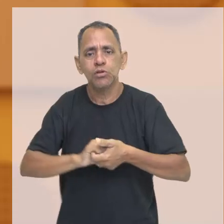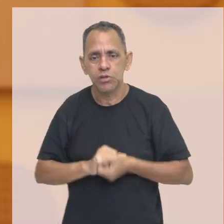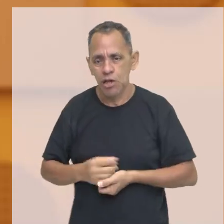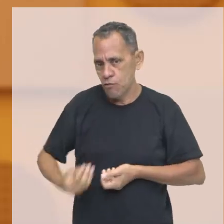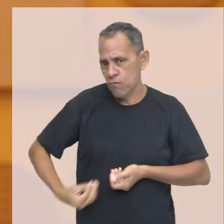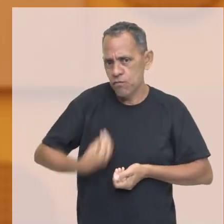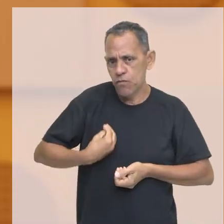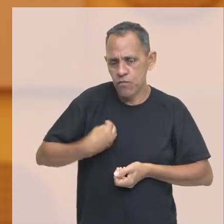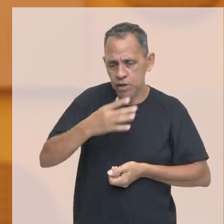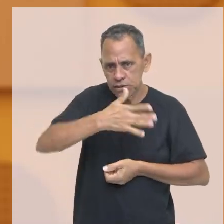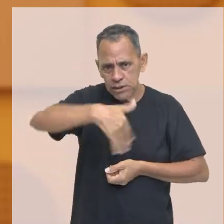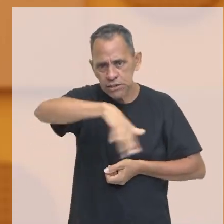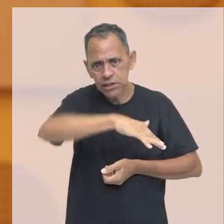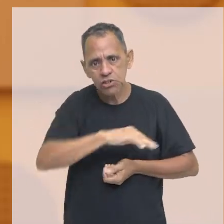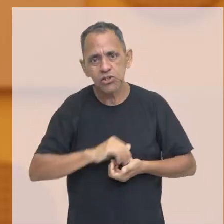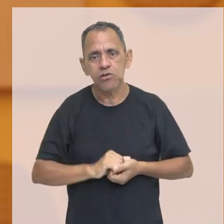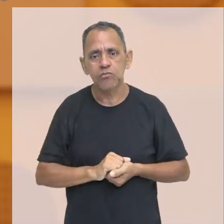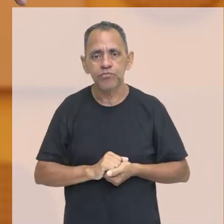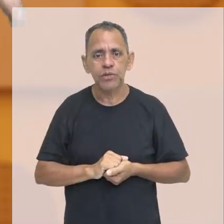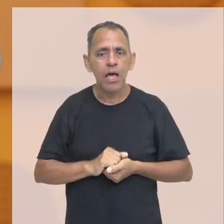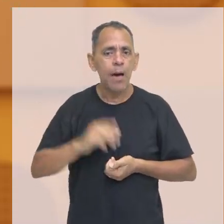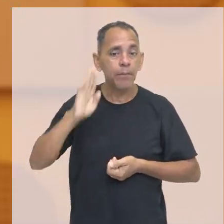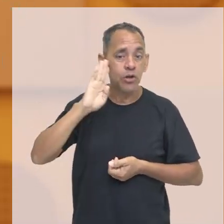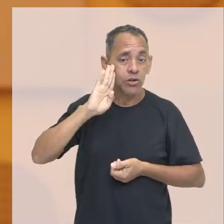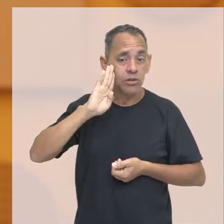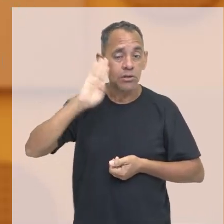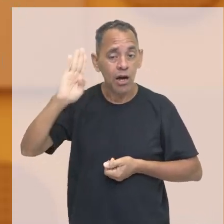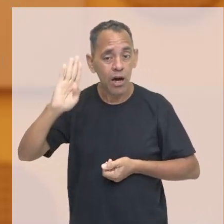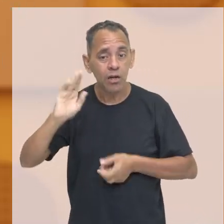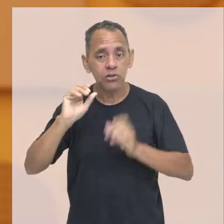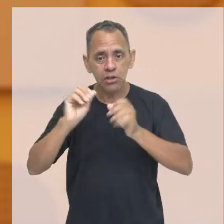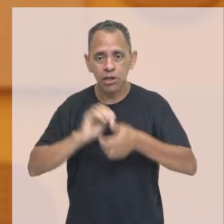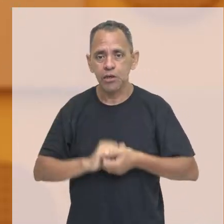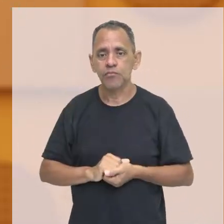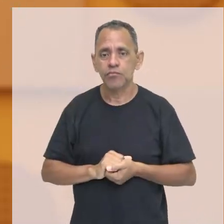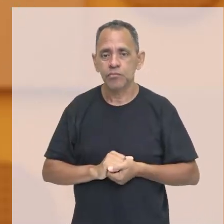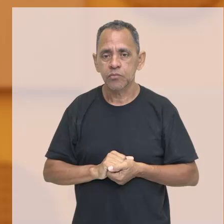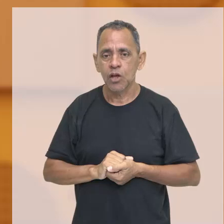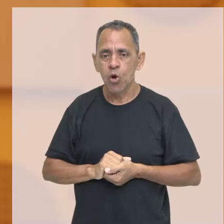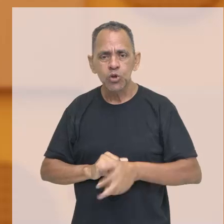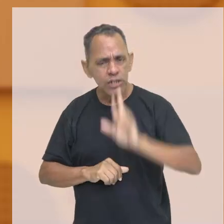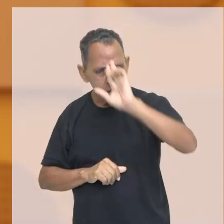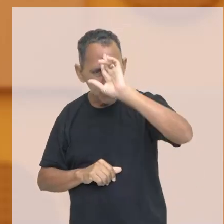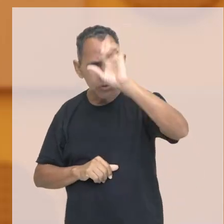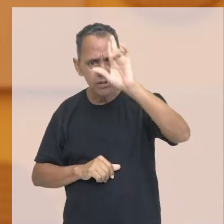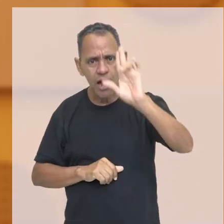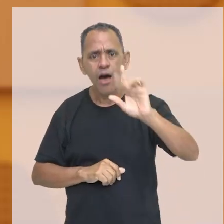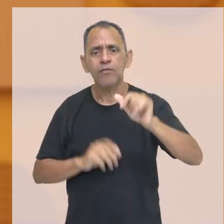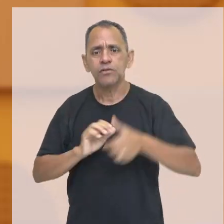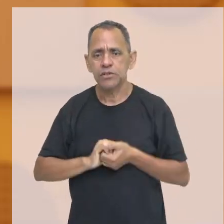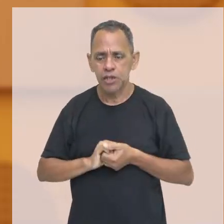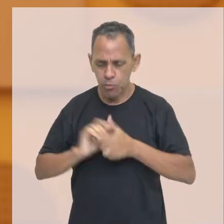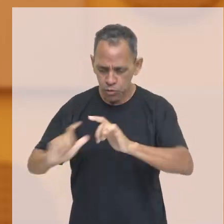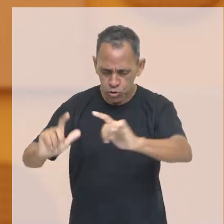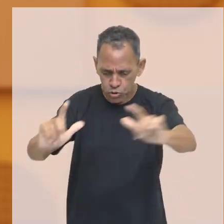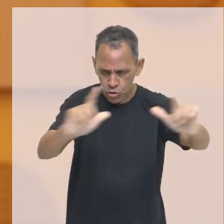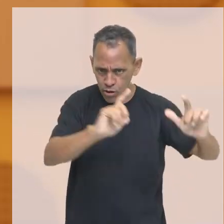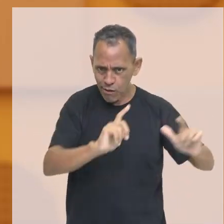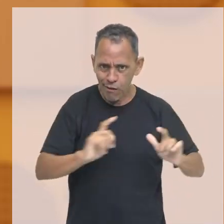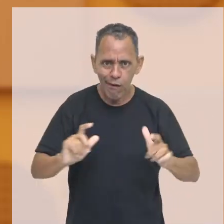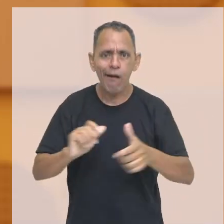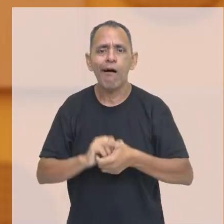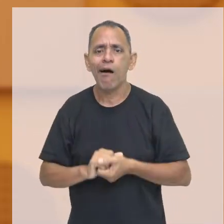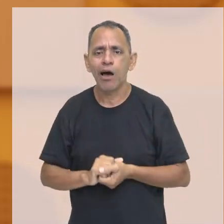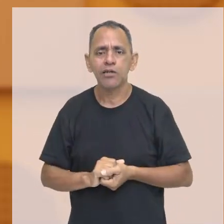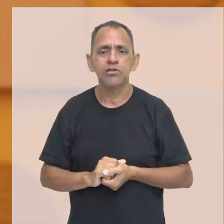eles priorizavam sempre o grande latifúndio, visto como algo moderno, em detrimento da pequena